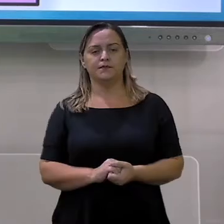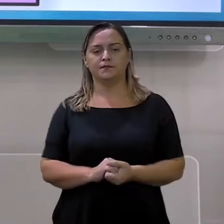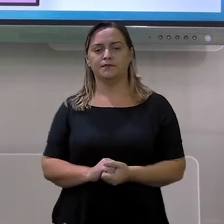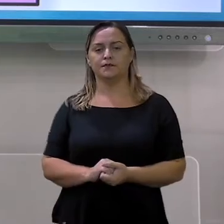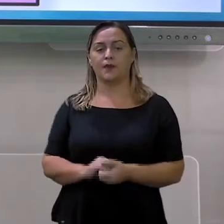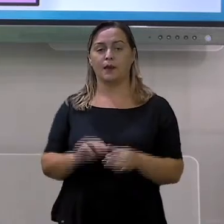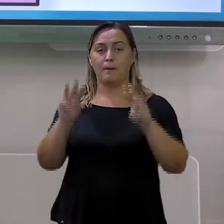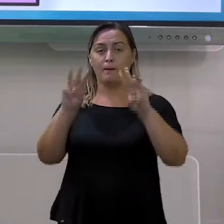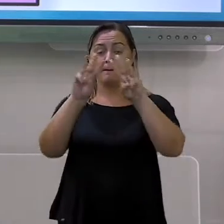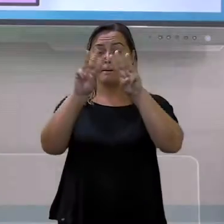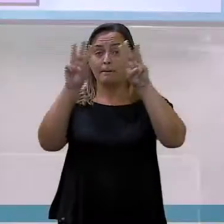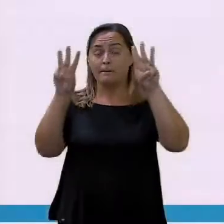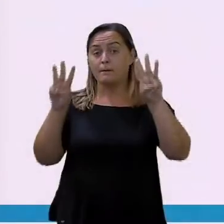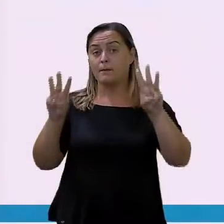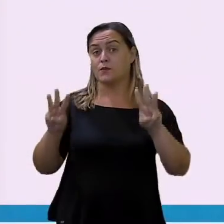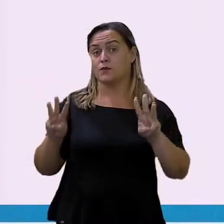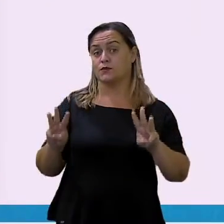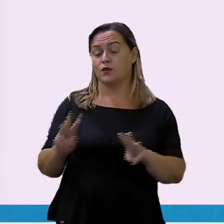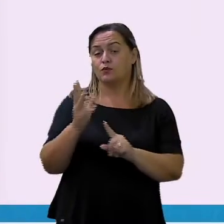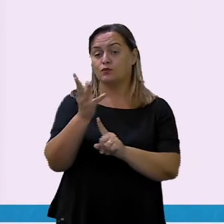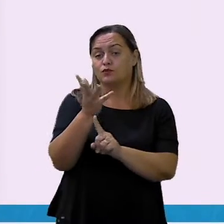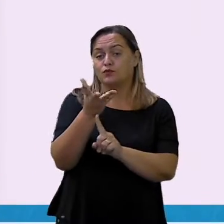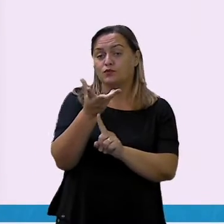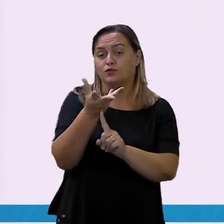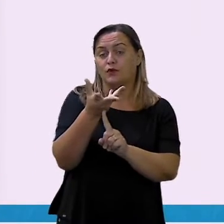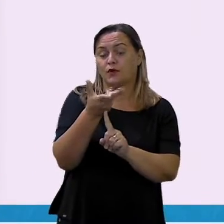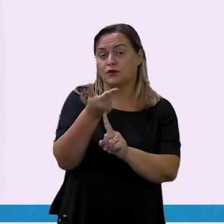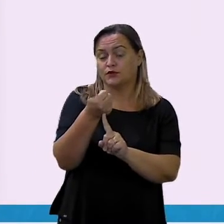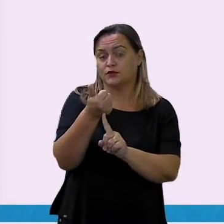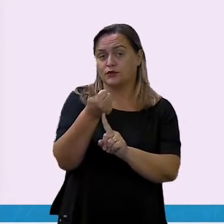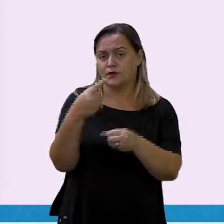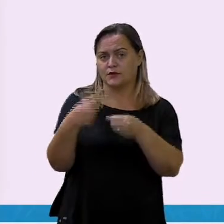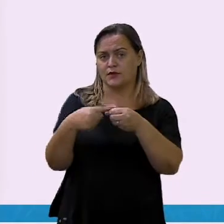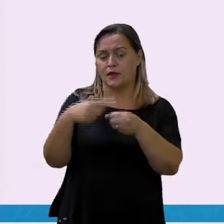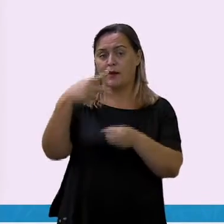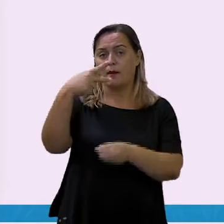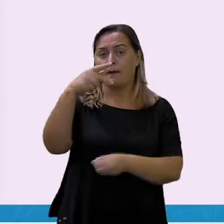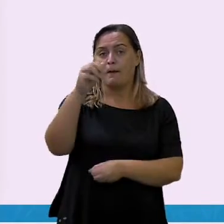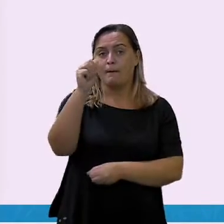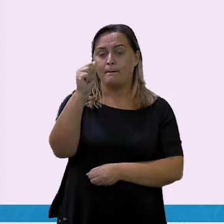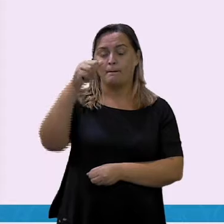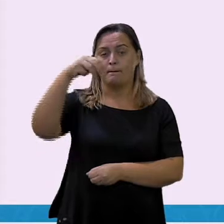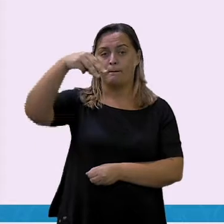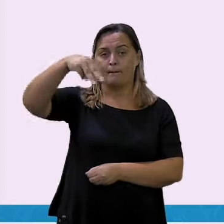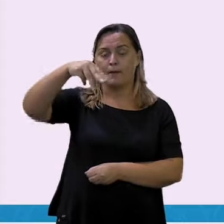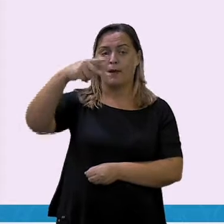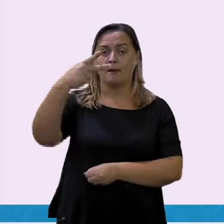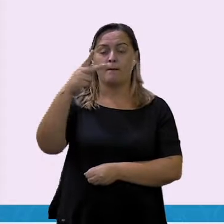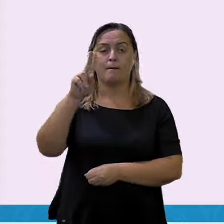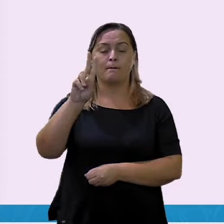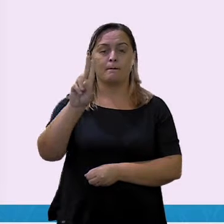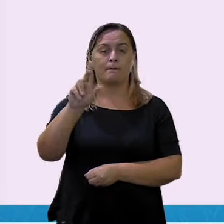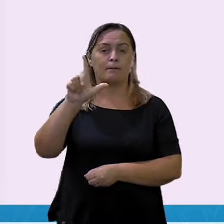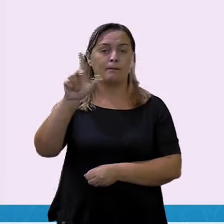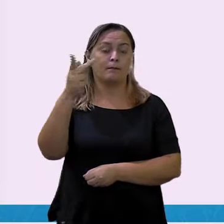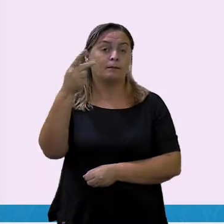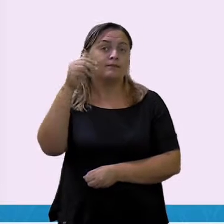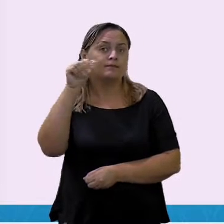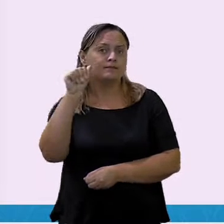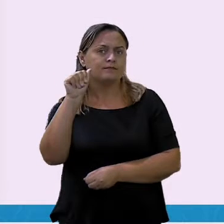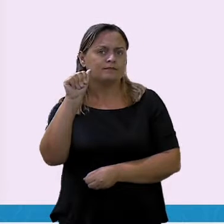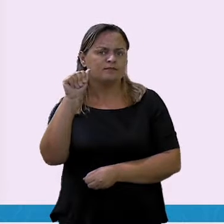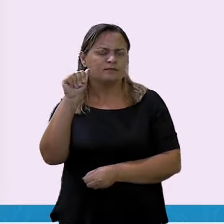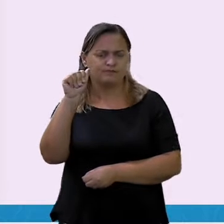Museu de Arte da Pampulha, em Belo Horizonte, feita pelo arquiteto Oscar